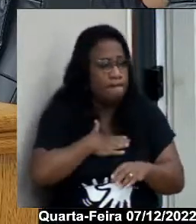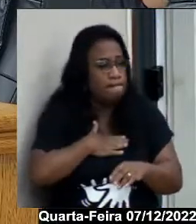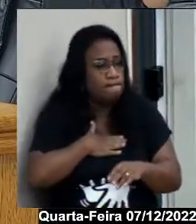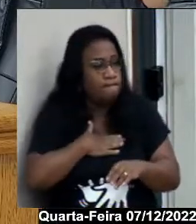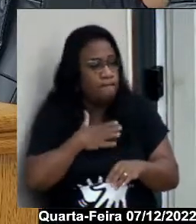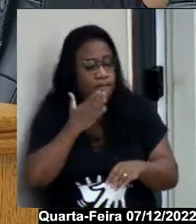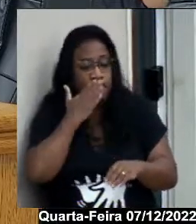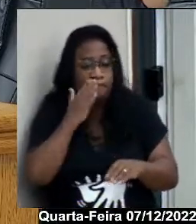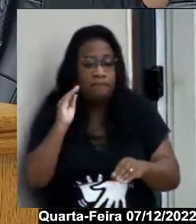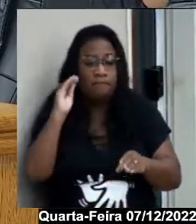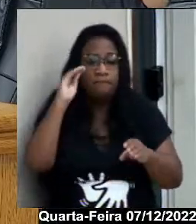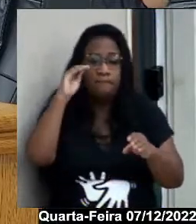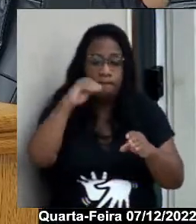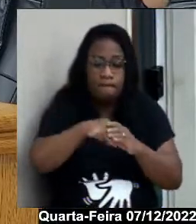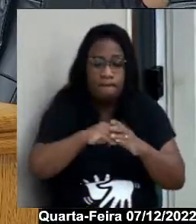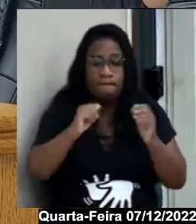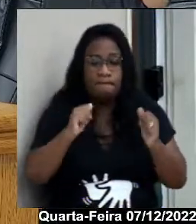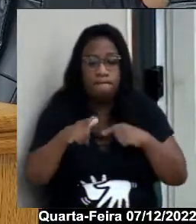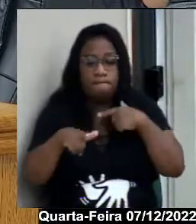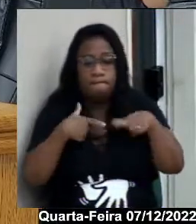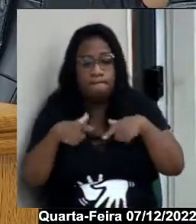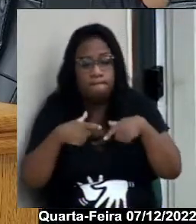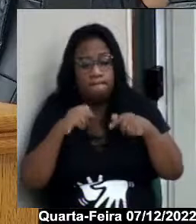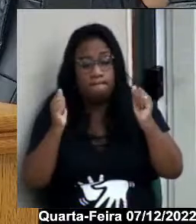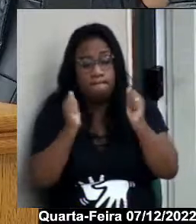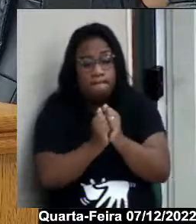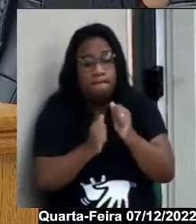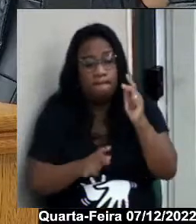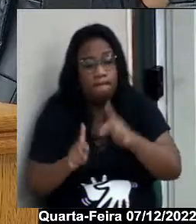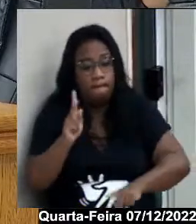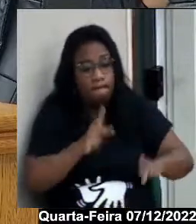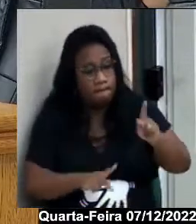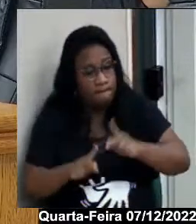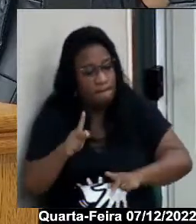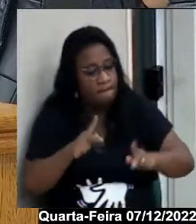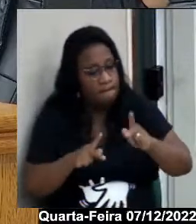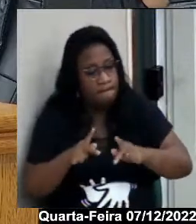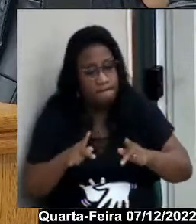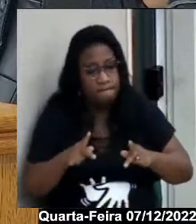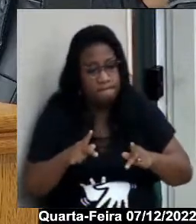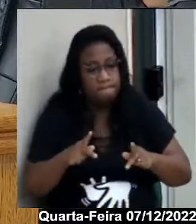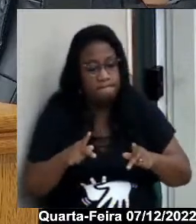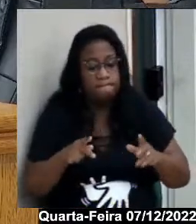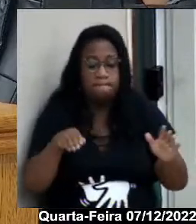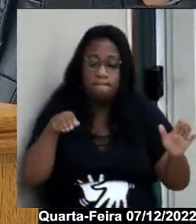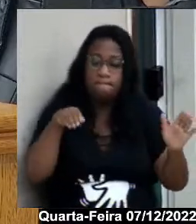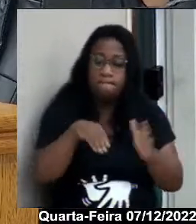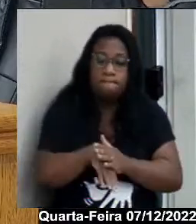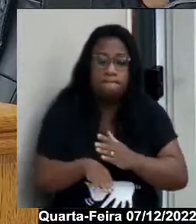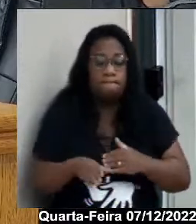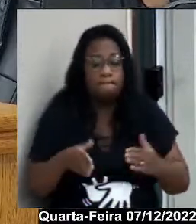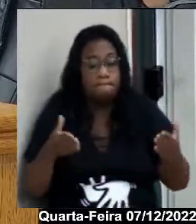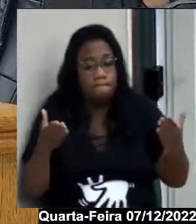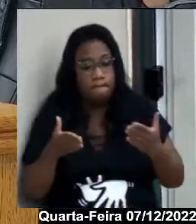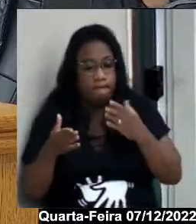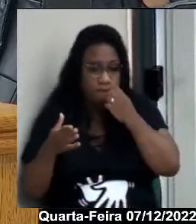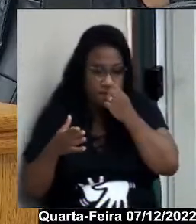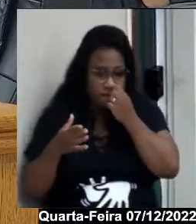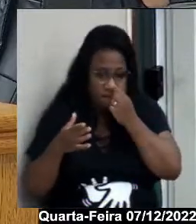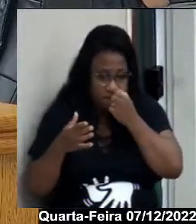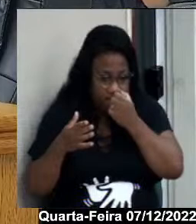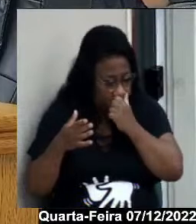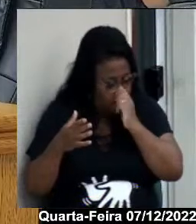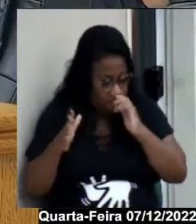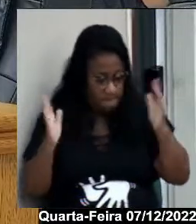população. Eu pedi voto para trabalhar pela população e resolver os problemas da cidade. Não foi apontar problemas da cidade, né, e